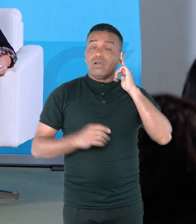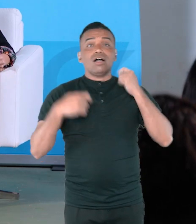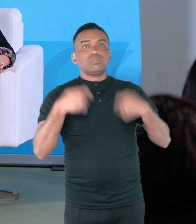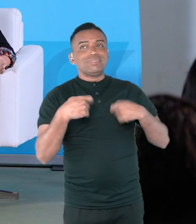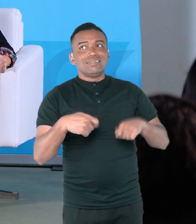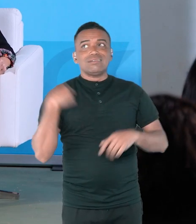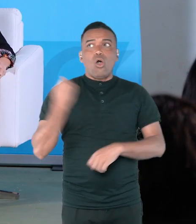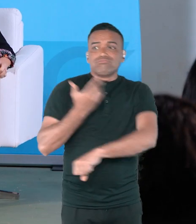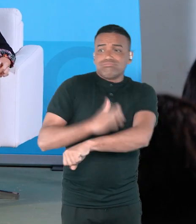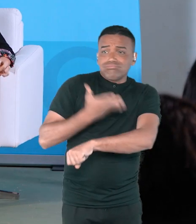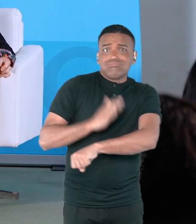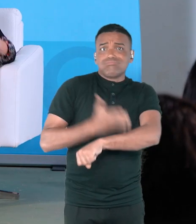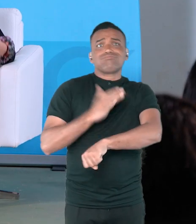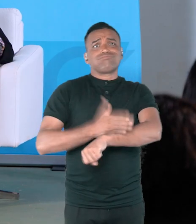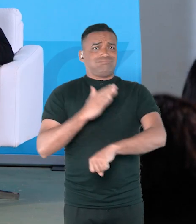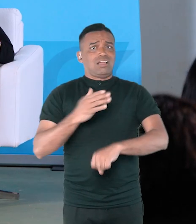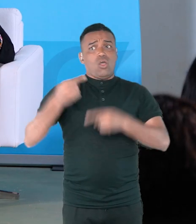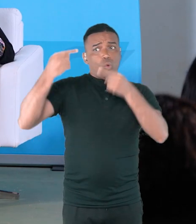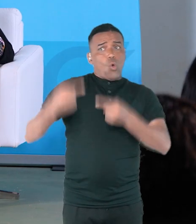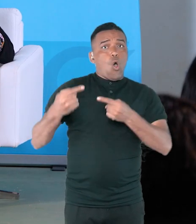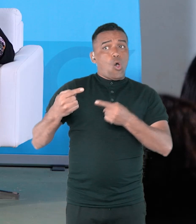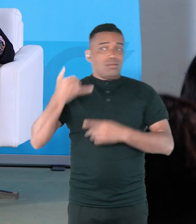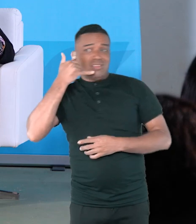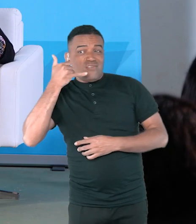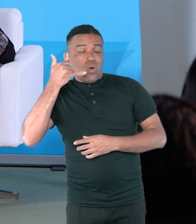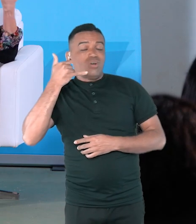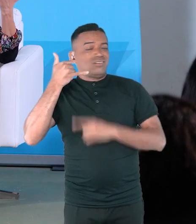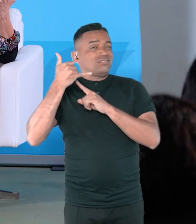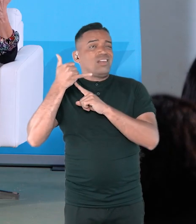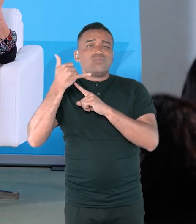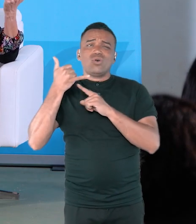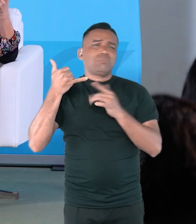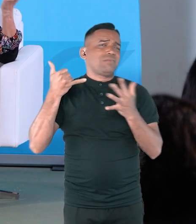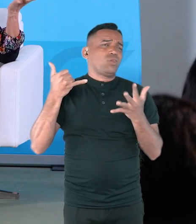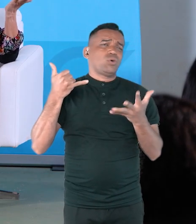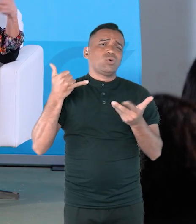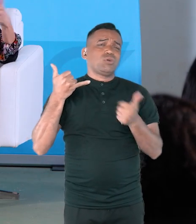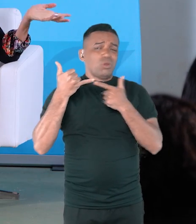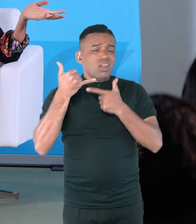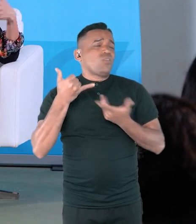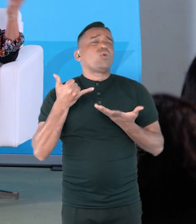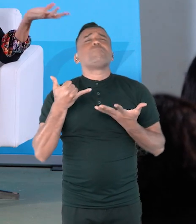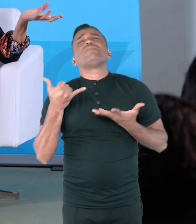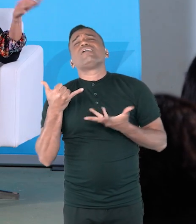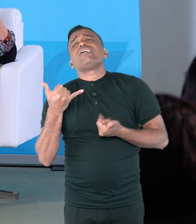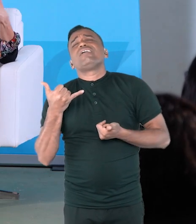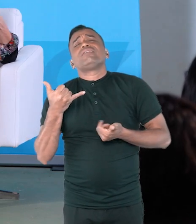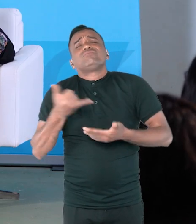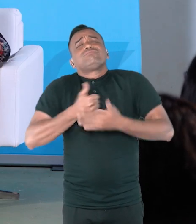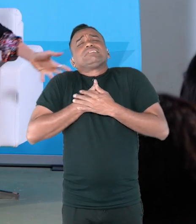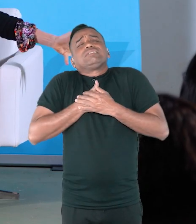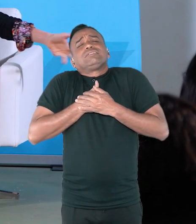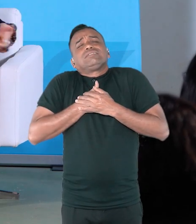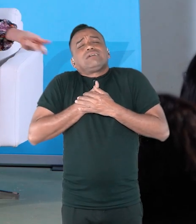Eu acho que a gente precisa fazer uns exercícios, né, contra o celular. O celular é incrível. Eu não quero largar meu celular, ninguém aqui quer. Já